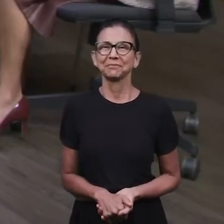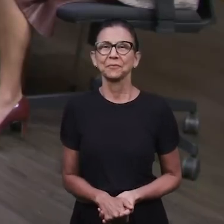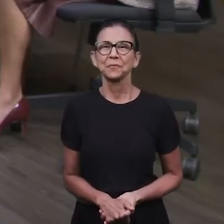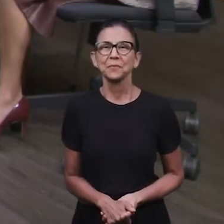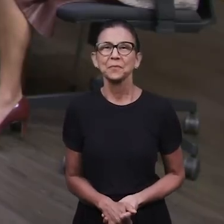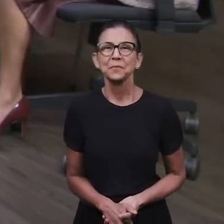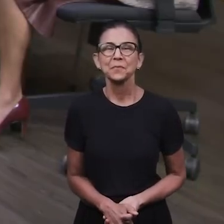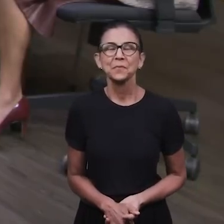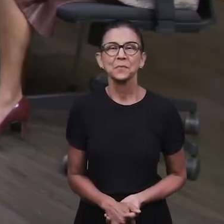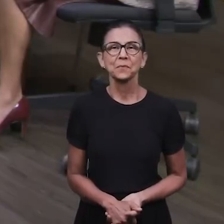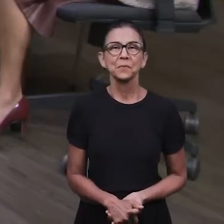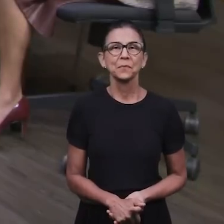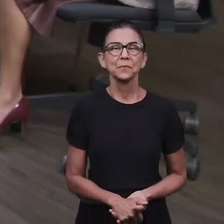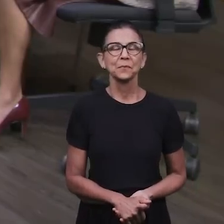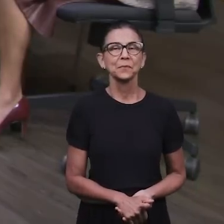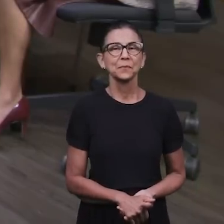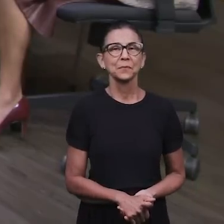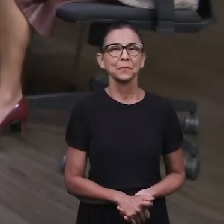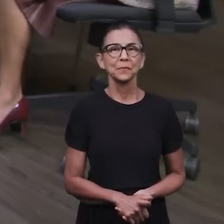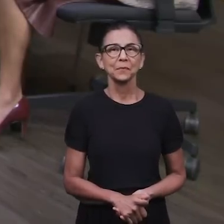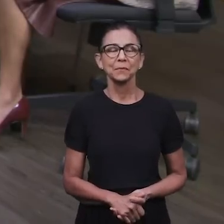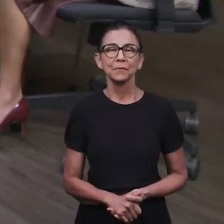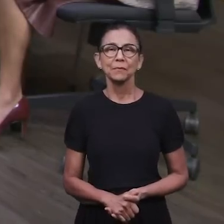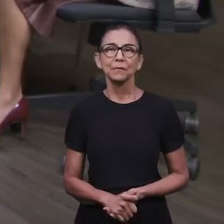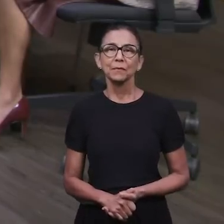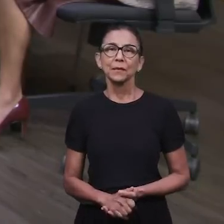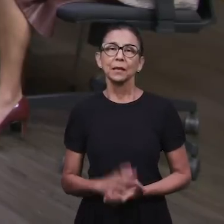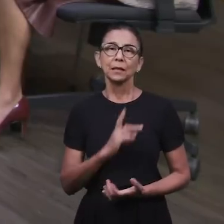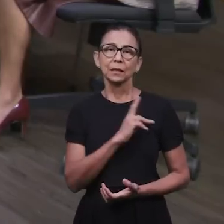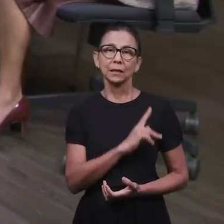convém comer carne? Eu pergunto. Com certeza.